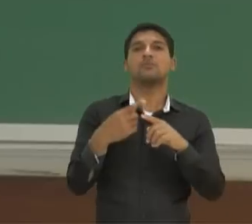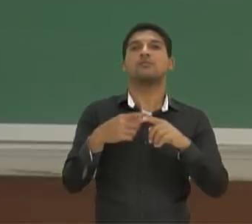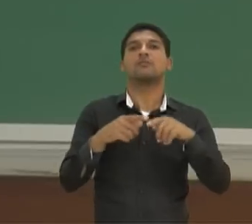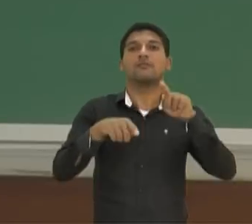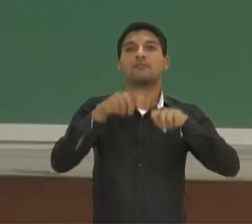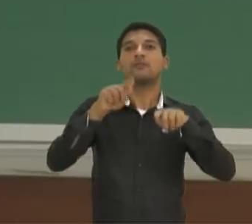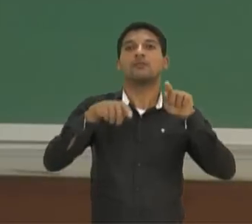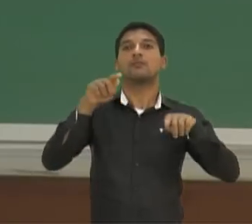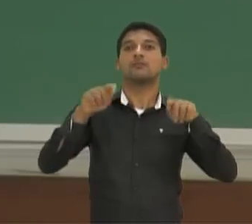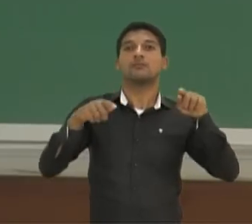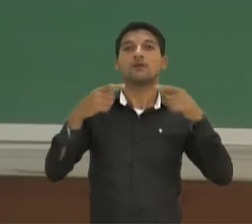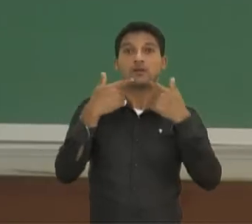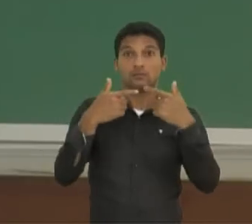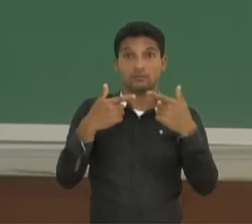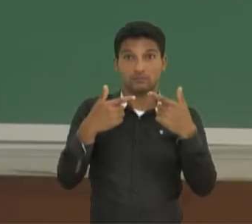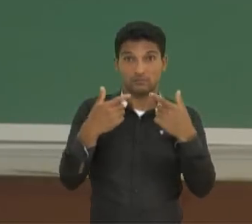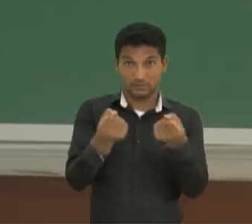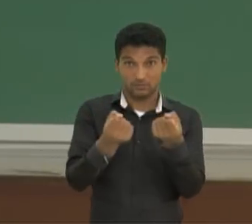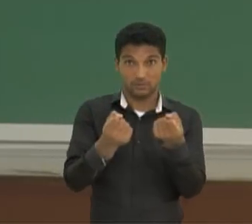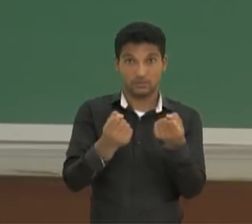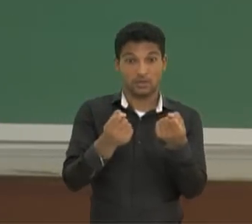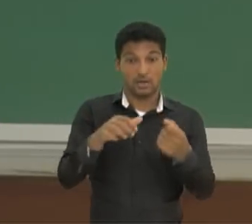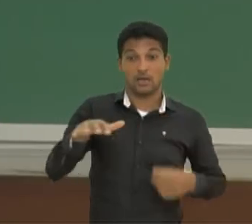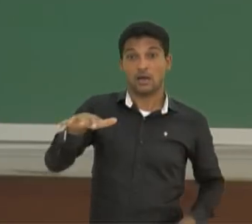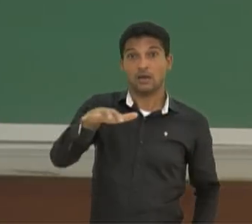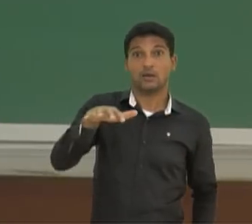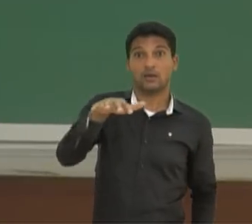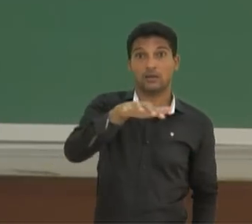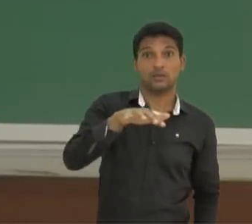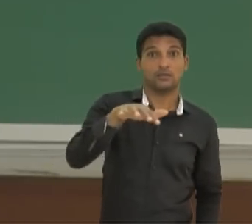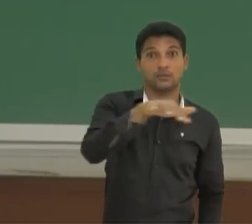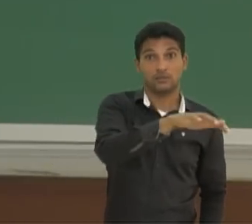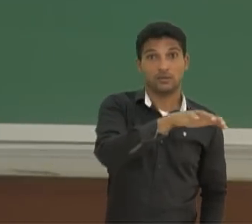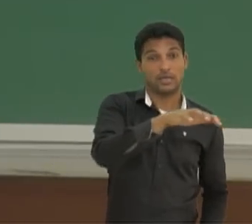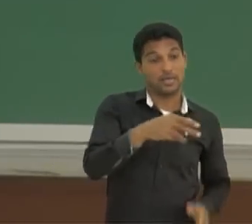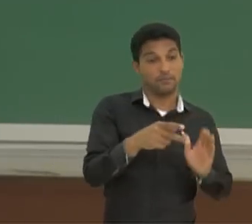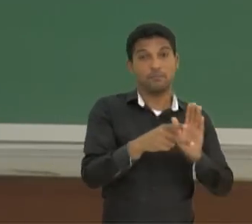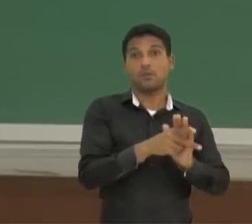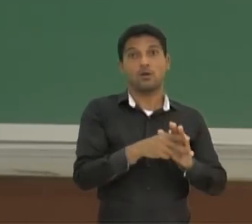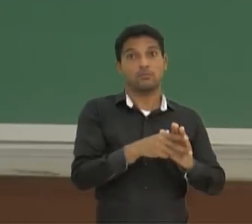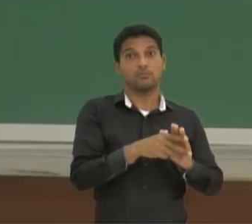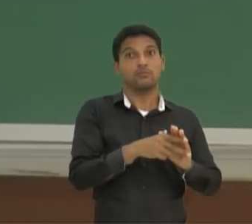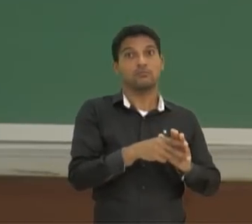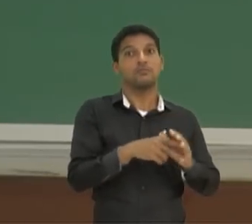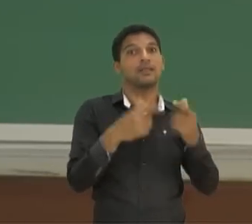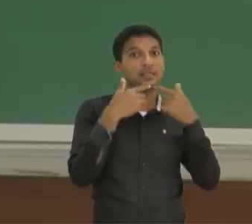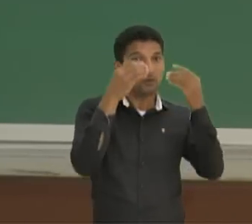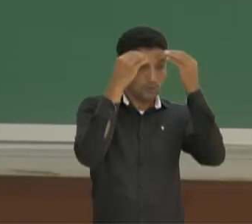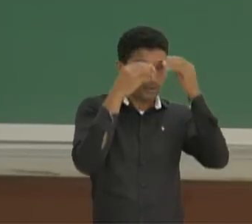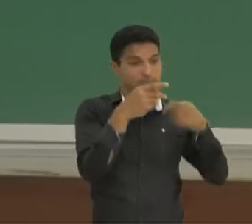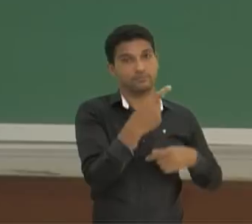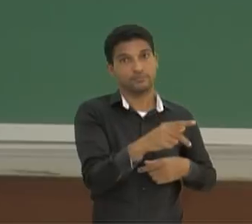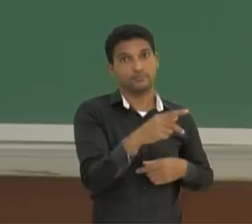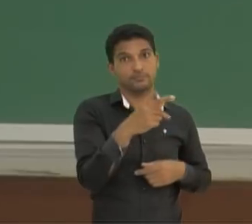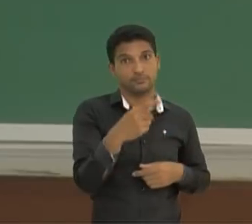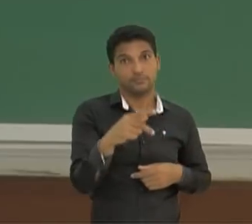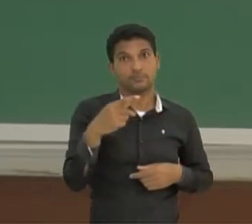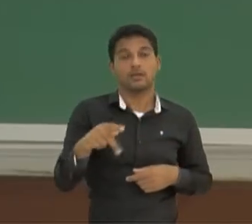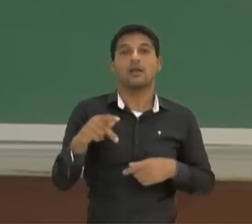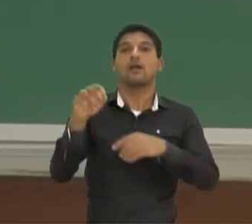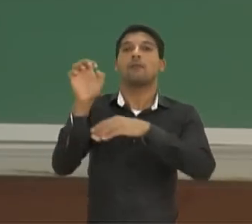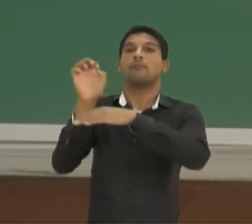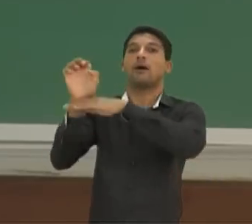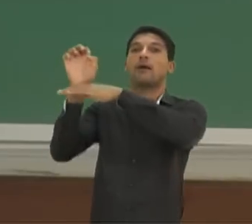linguística regional, lembram? Ela traz determinadas variantes linguísticas típicas de certas regiões do Brasil, né? Então a gente poderia ter